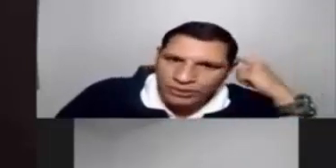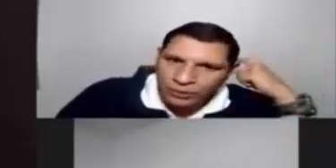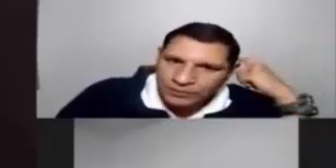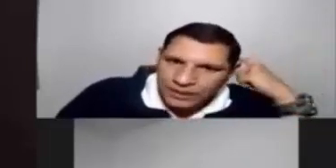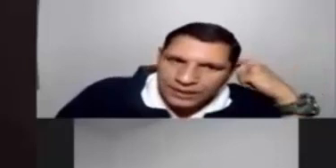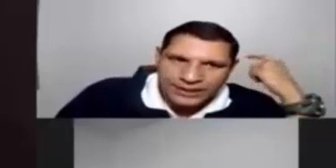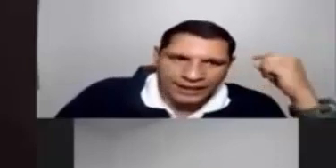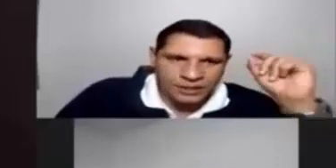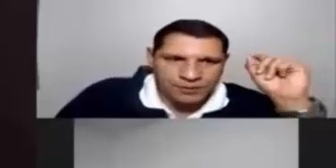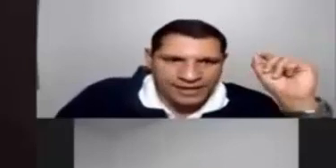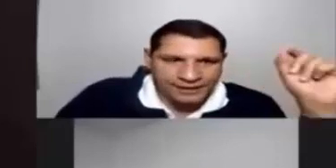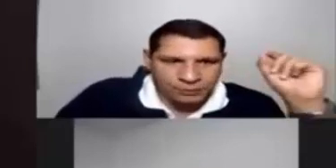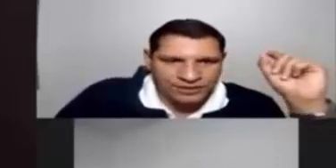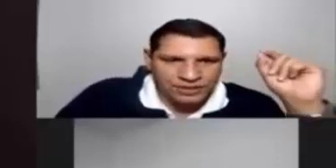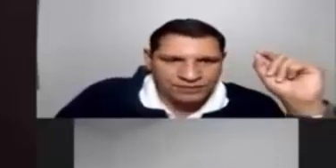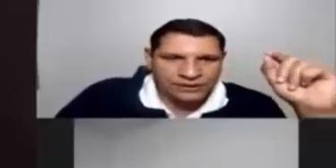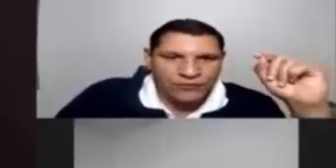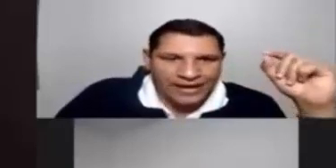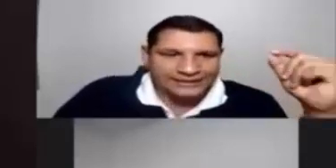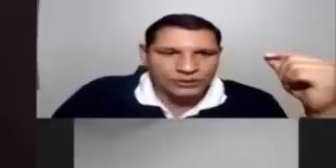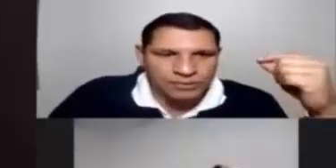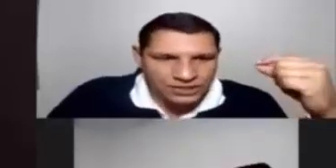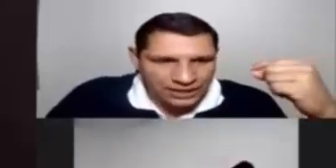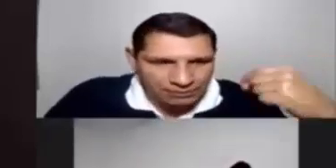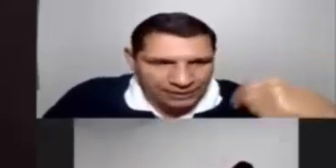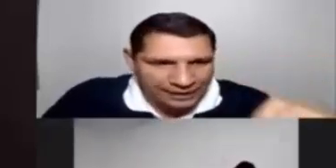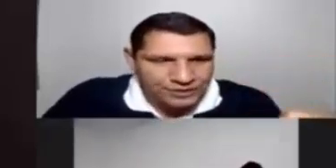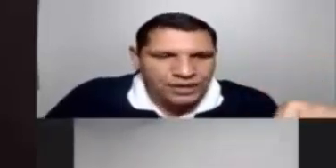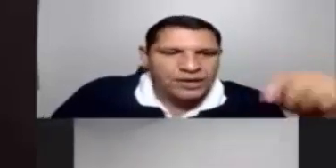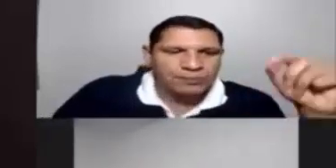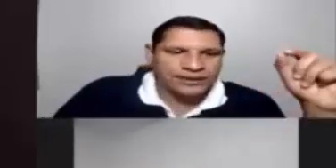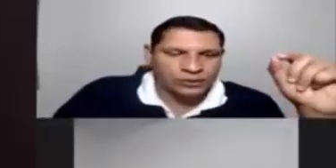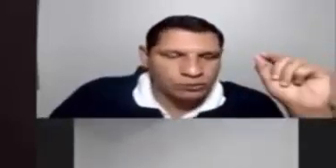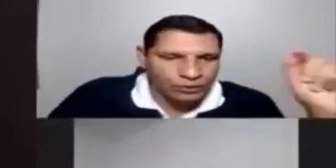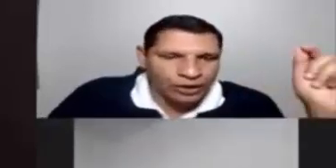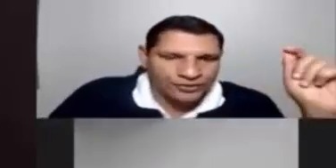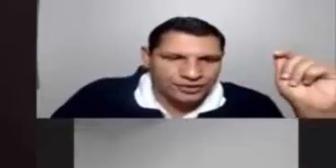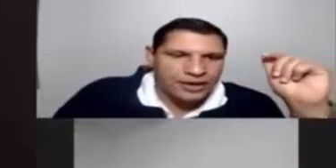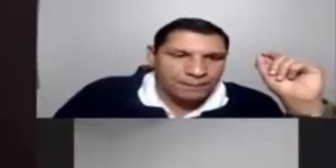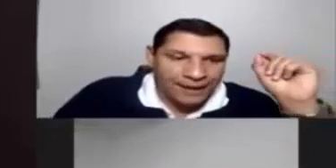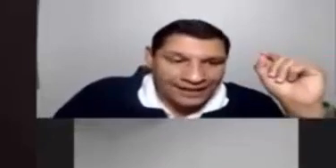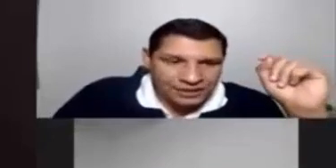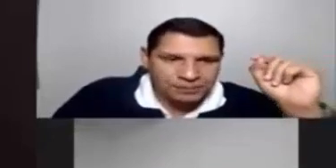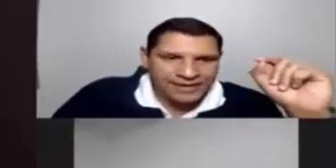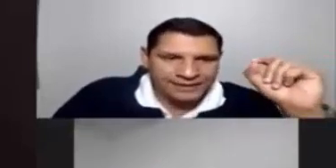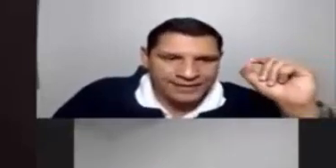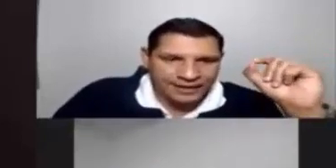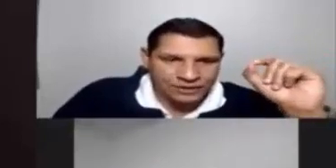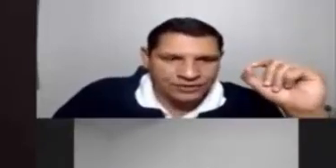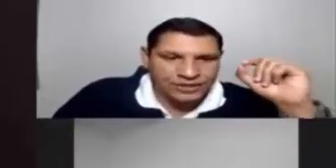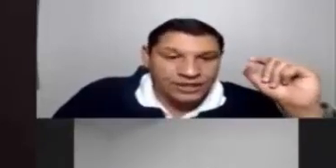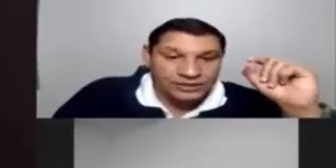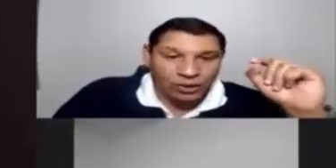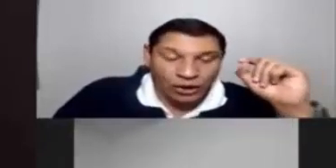descobriu que as experiências positivas são facilmente relembradas, porque são jubilosas. Mas as experiências